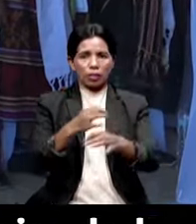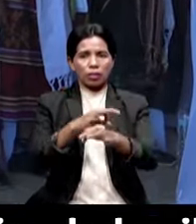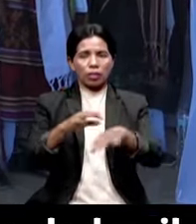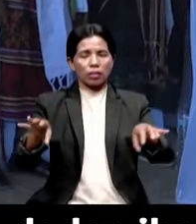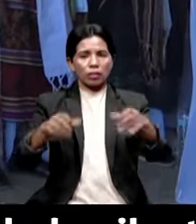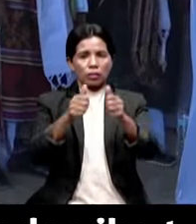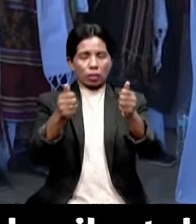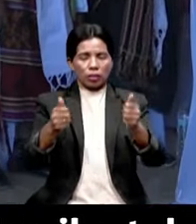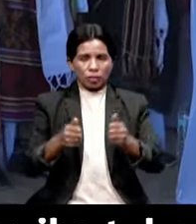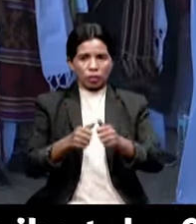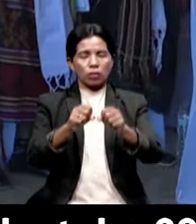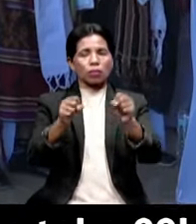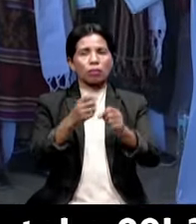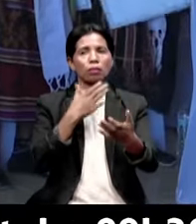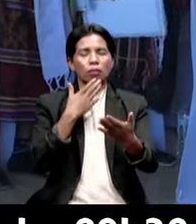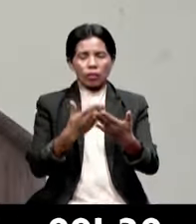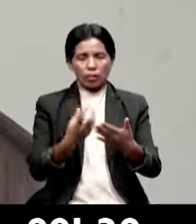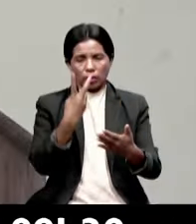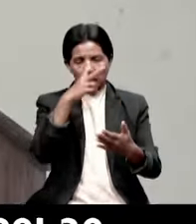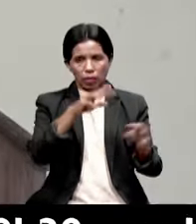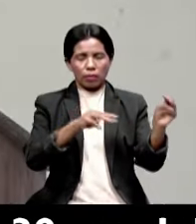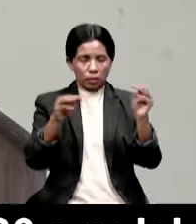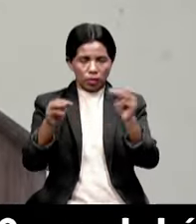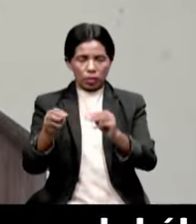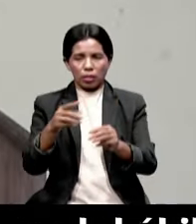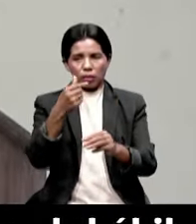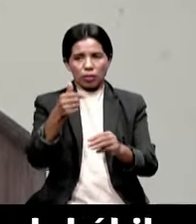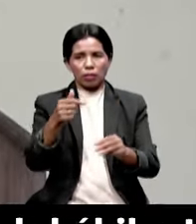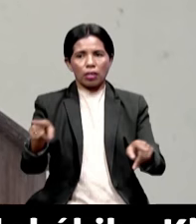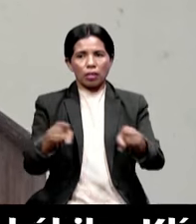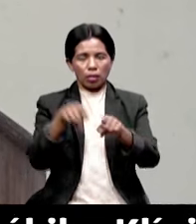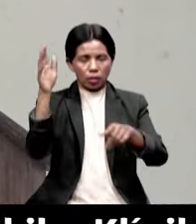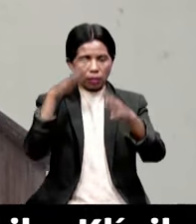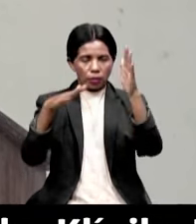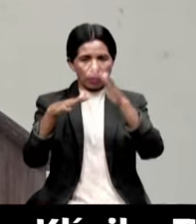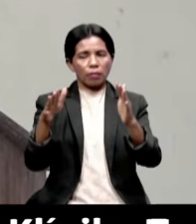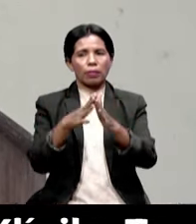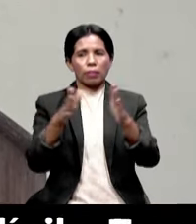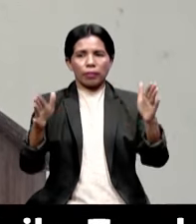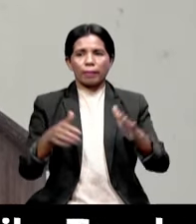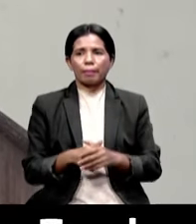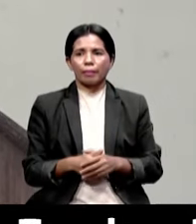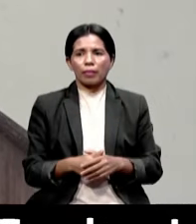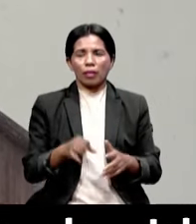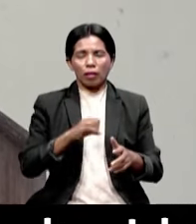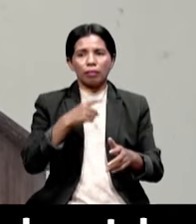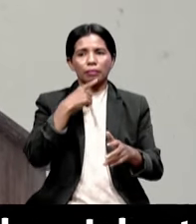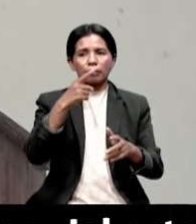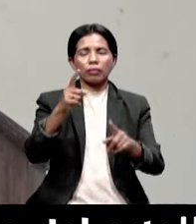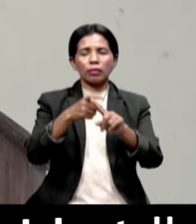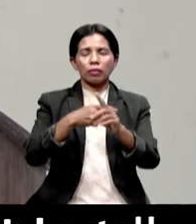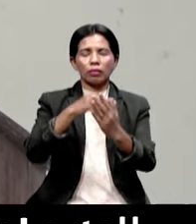administração suku hodia pedalami muda setua nesai problematik asa lu te kata